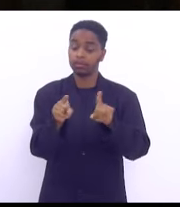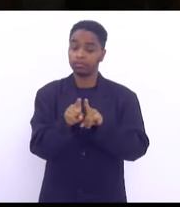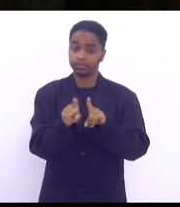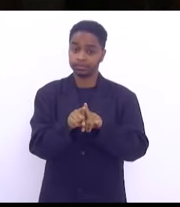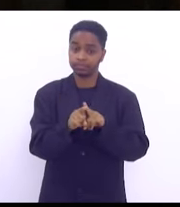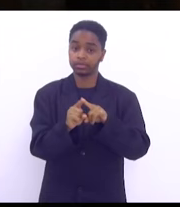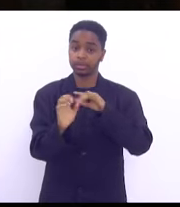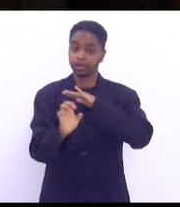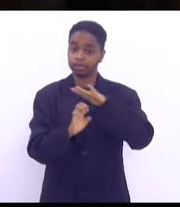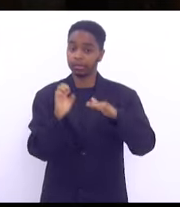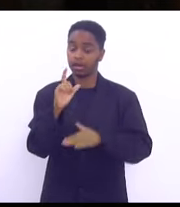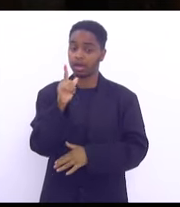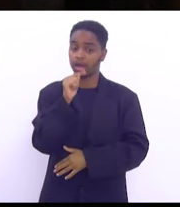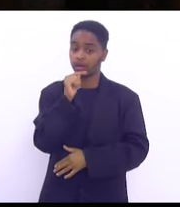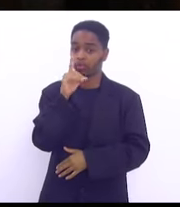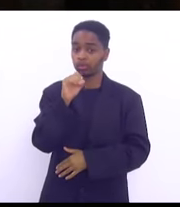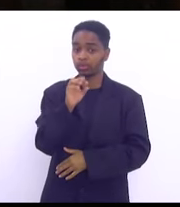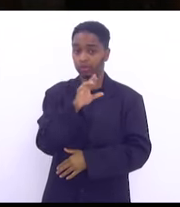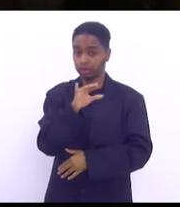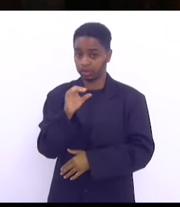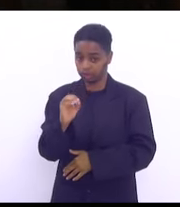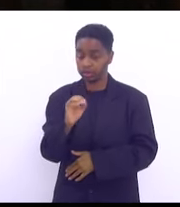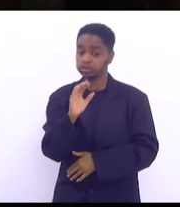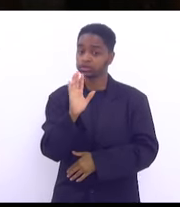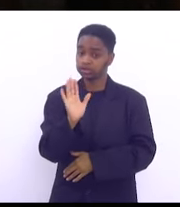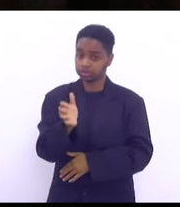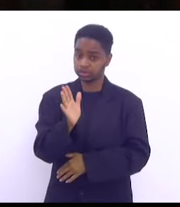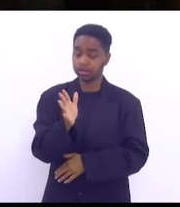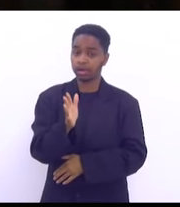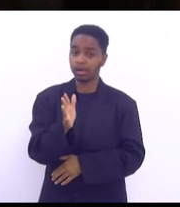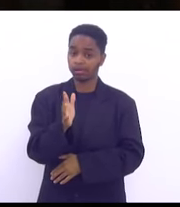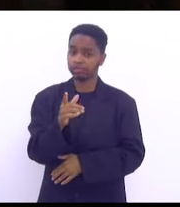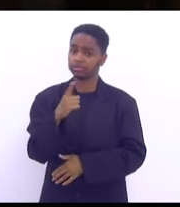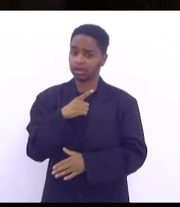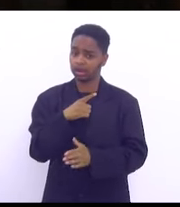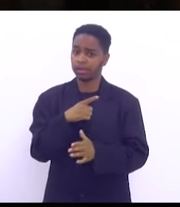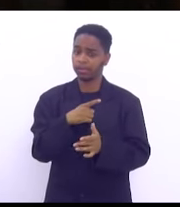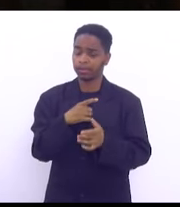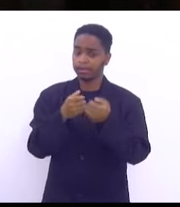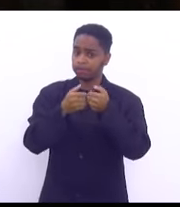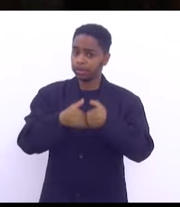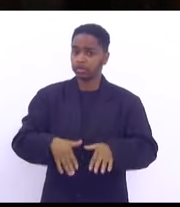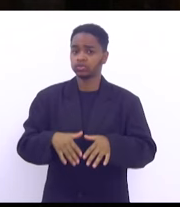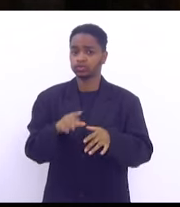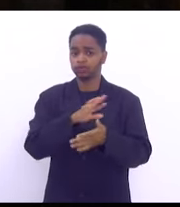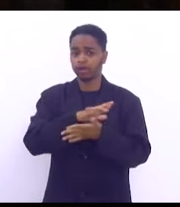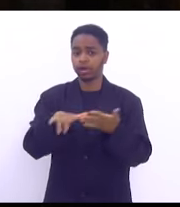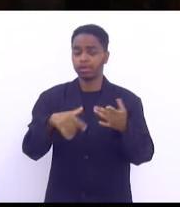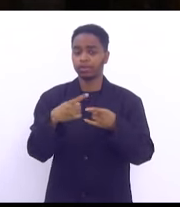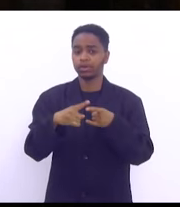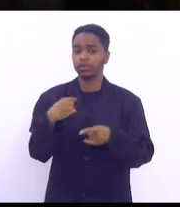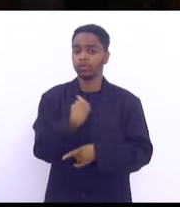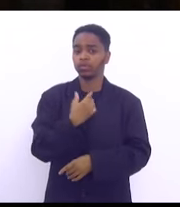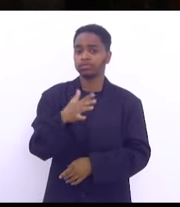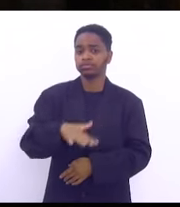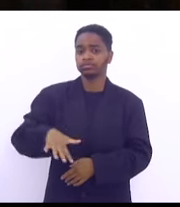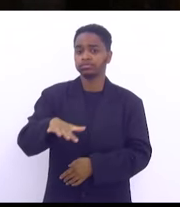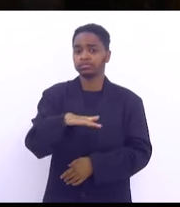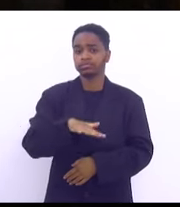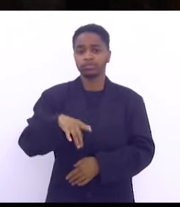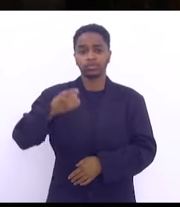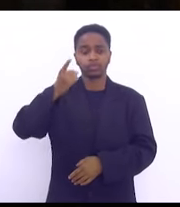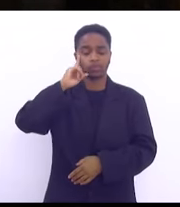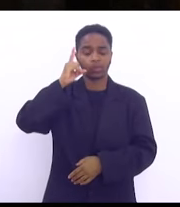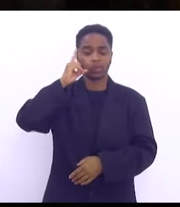empresa Águas do Rio já está arcando com uma série de prejuízos, porque na nossa região é todo dia. Tira